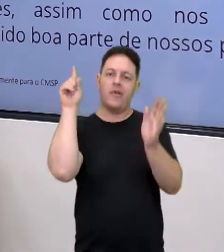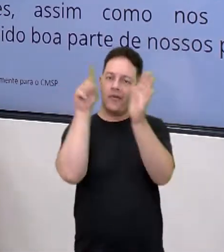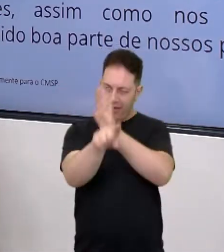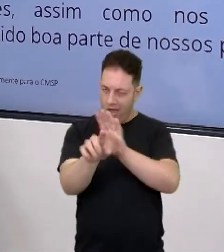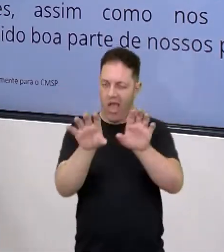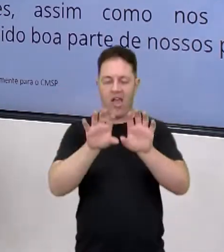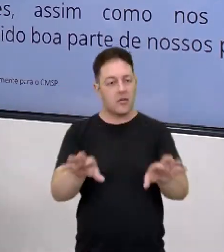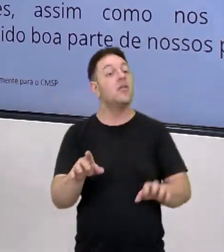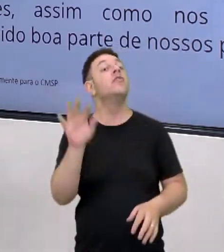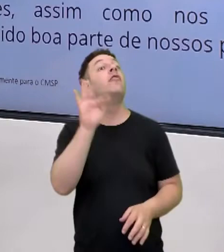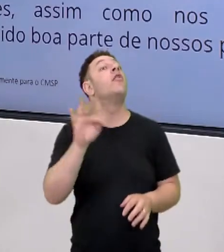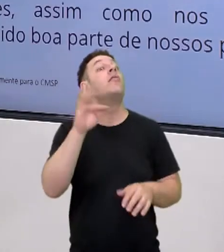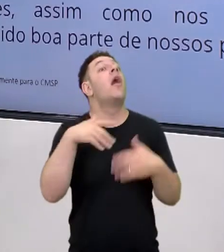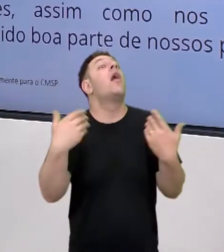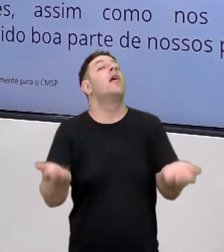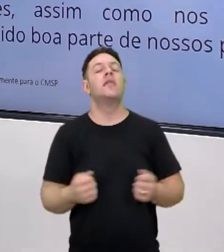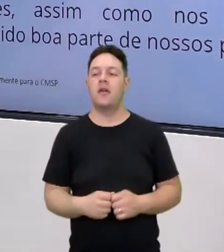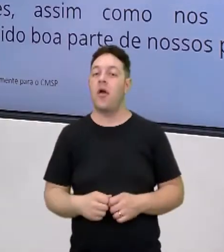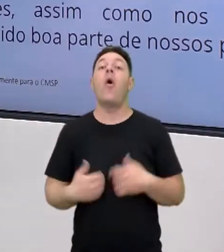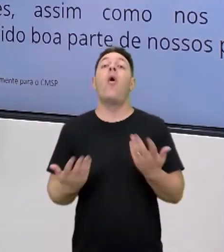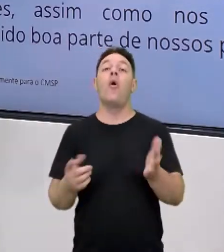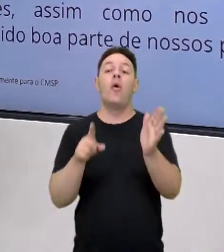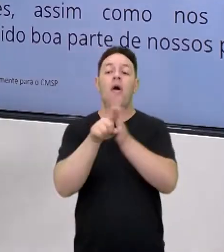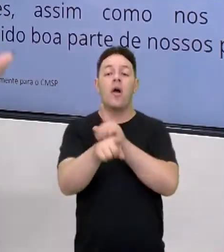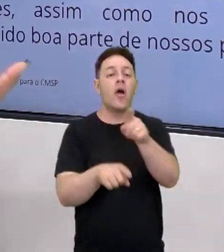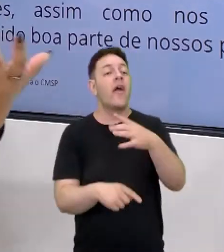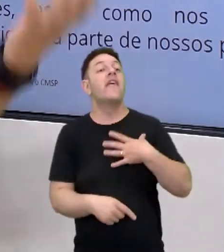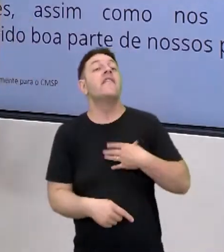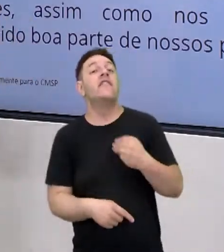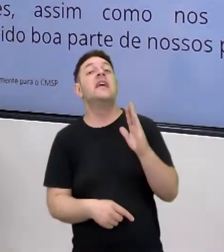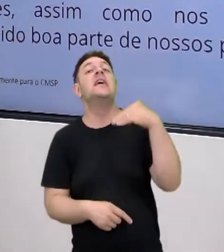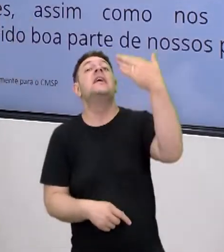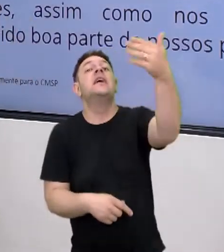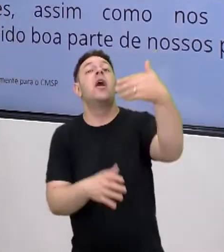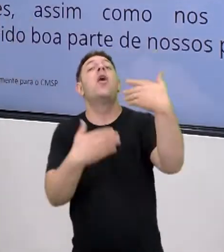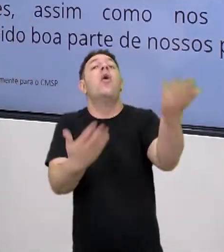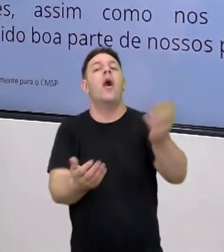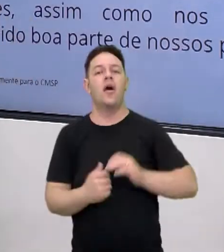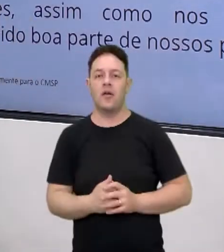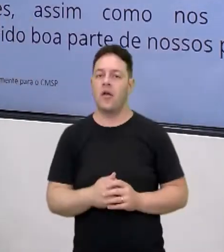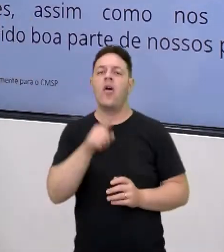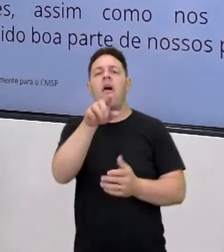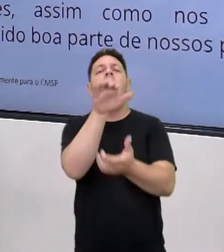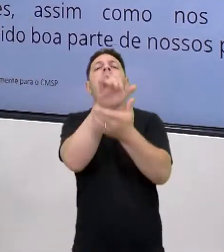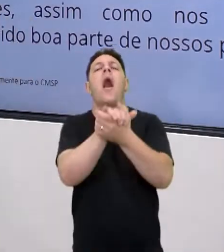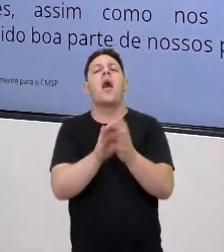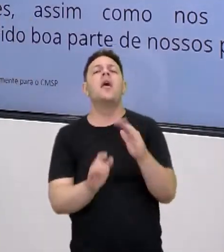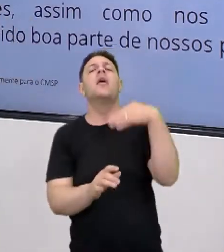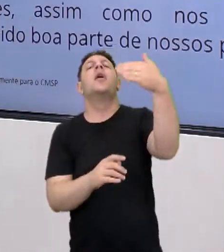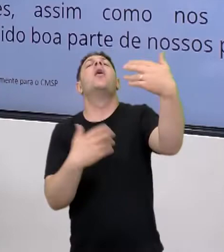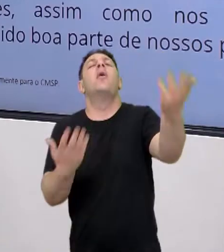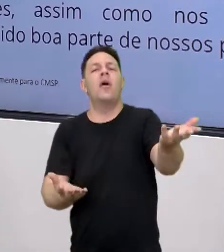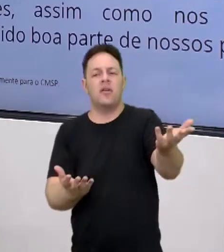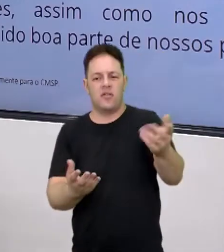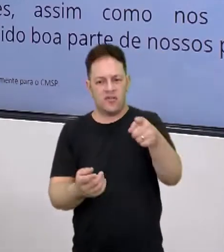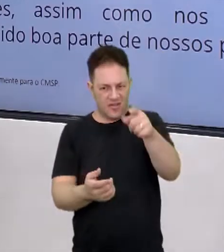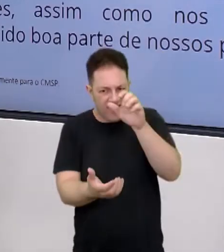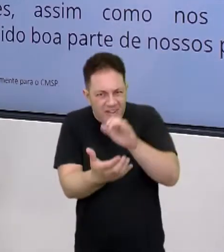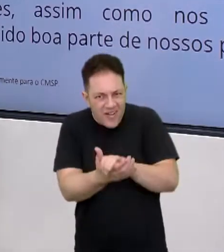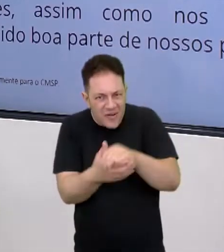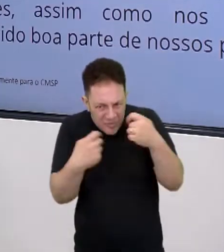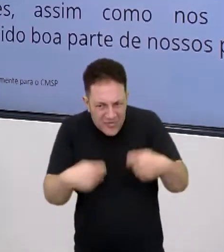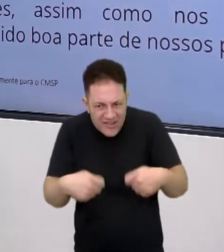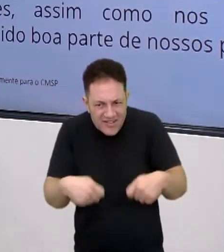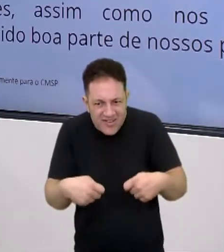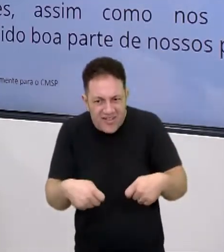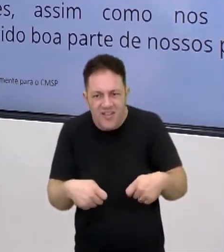momento. Ou quando você vai ter filhos? Quando você vai casar? Você precisa casar? Não. Você precisa ter filhos? Também não. Mas